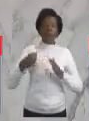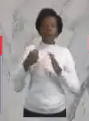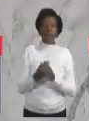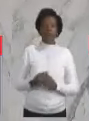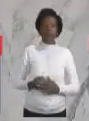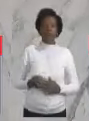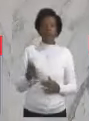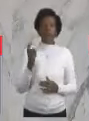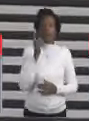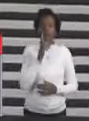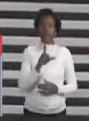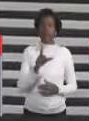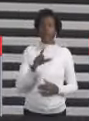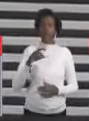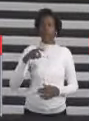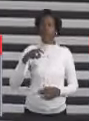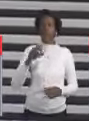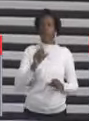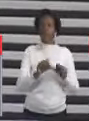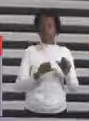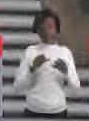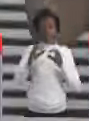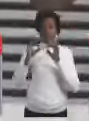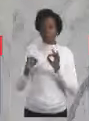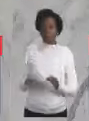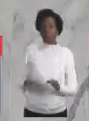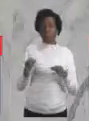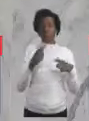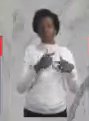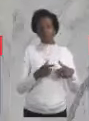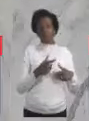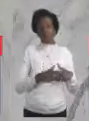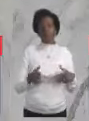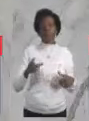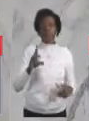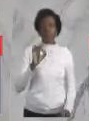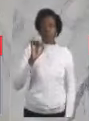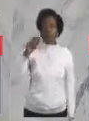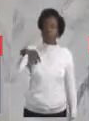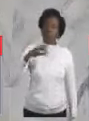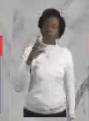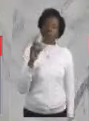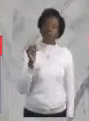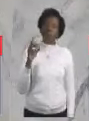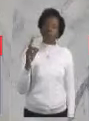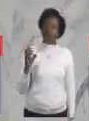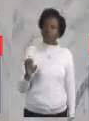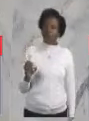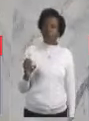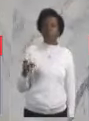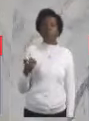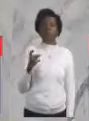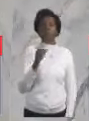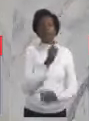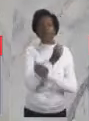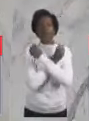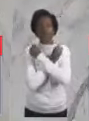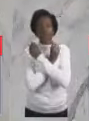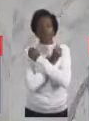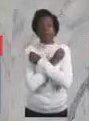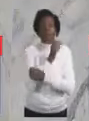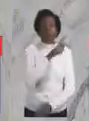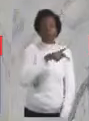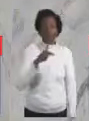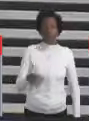para moralizar essa questão da dignidade né da Defesa que você faz do magistério